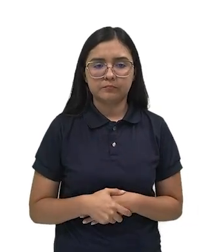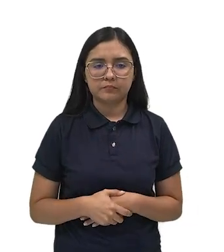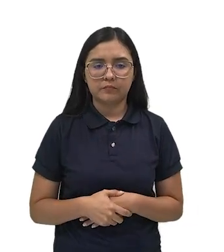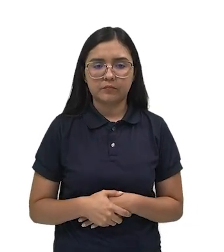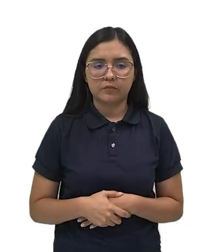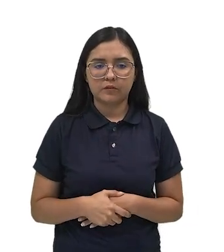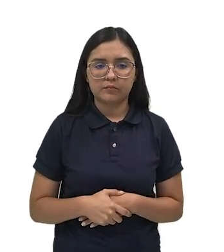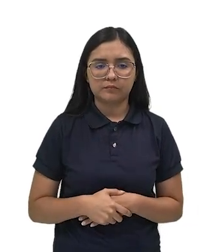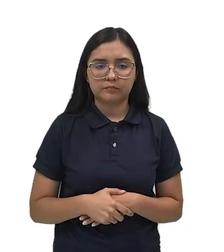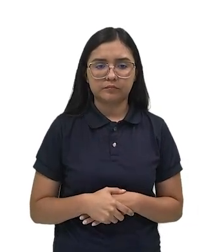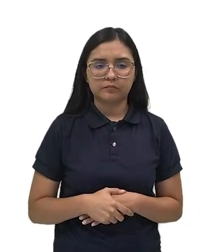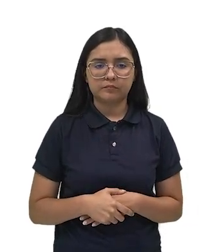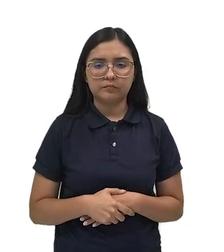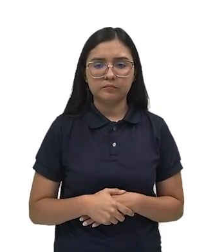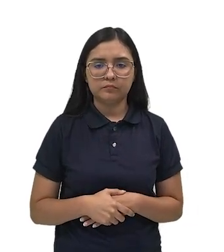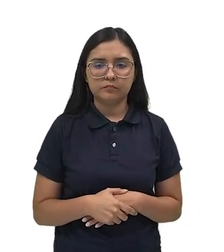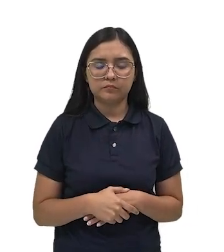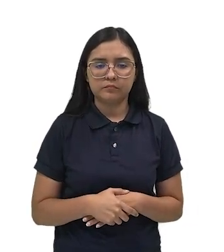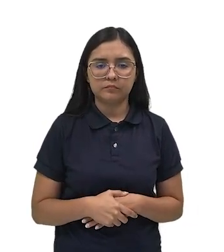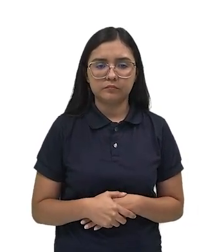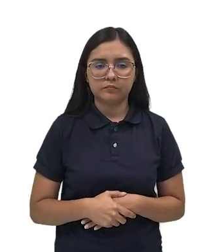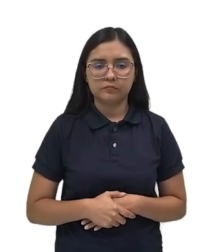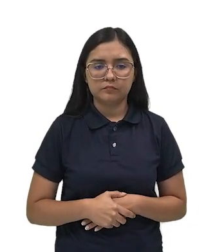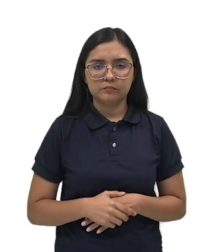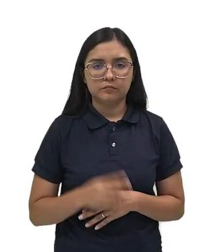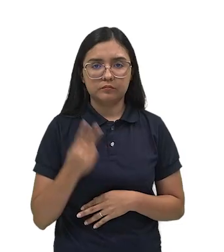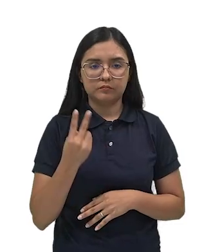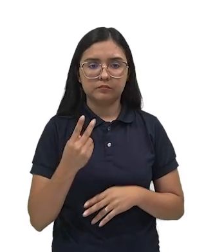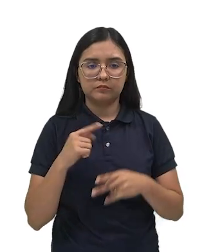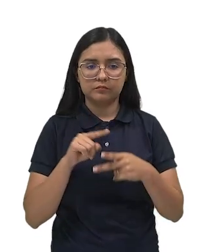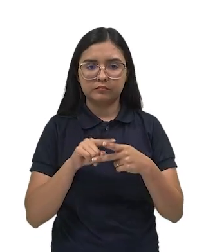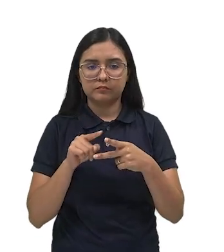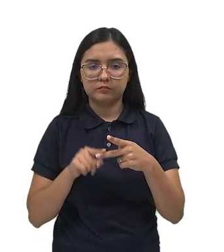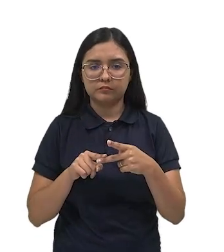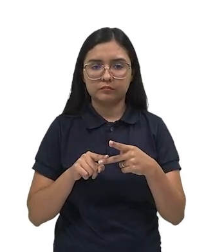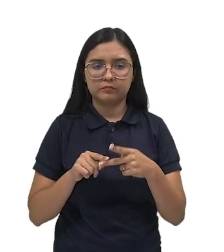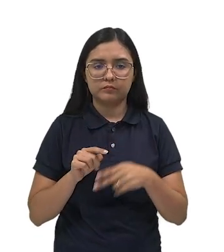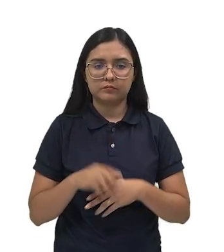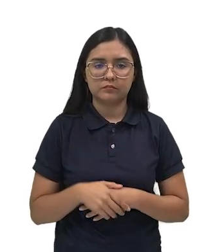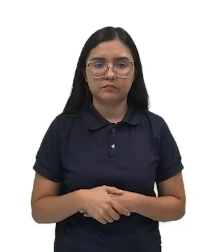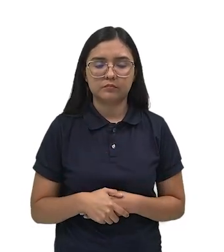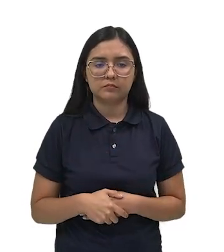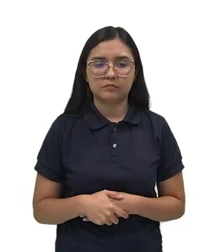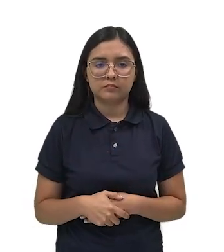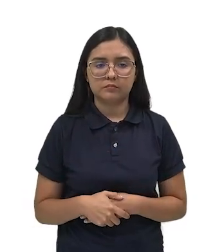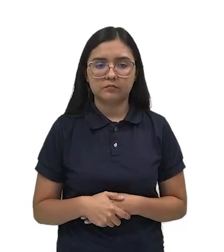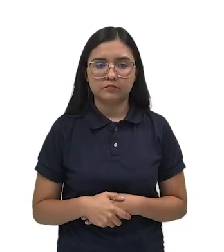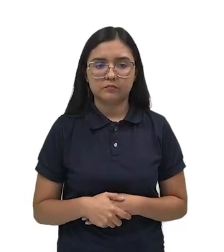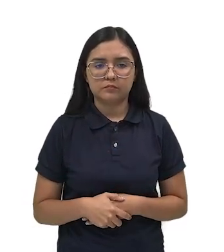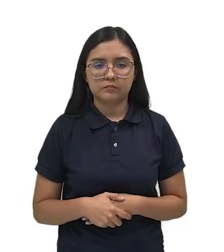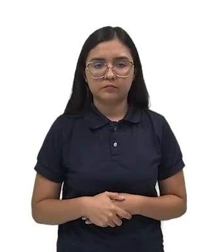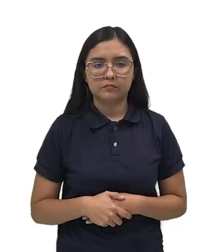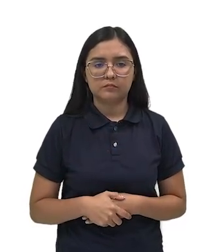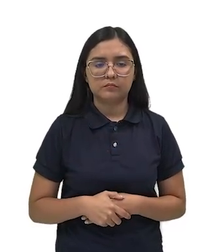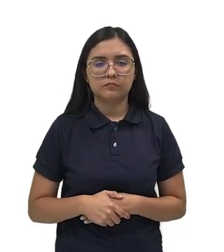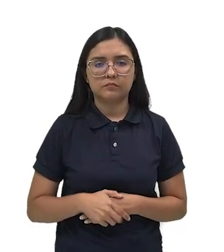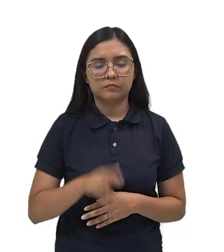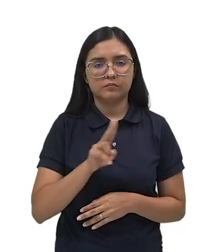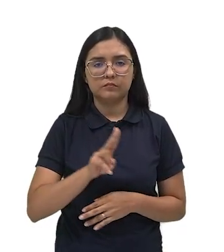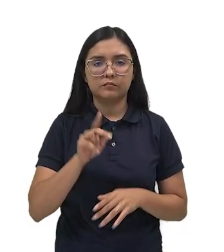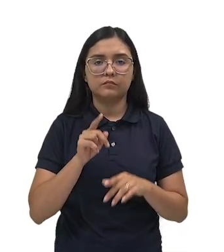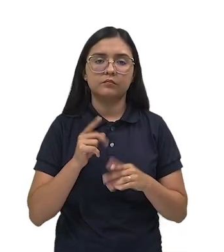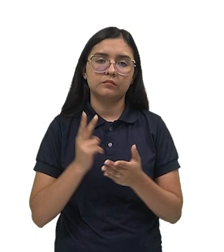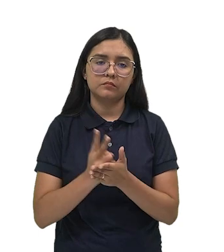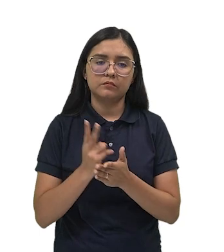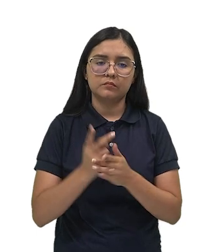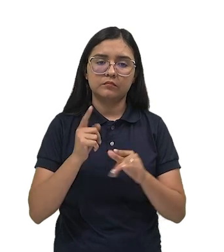ó, vamos fazer aqui dois ângulos. A gente normalmente sempre utiliza as mesmas letras, então